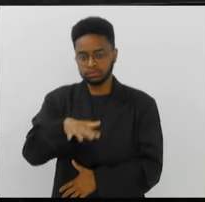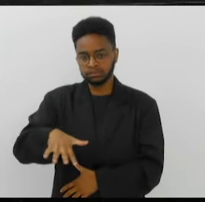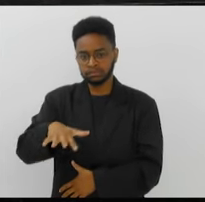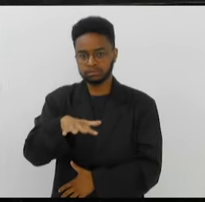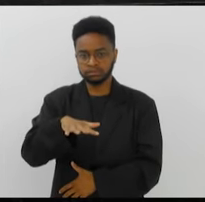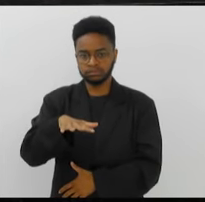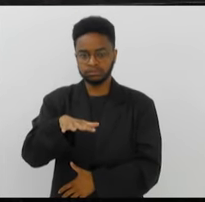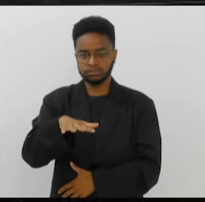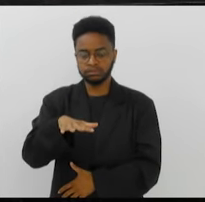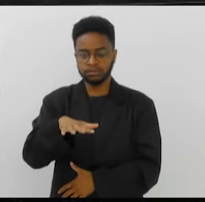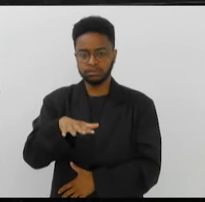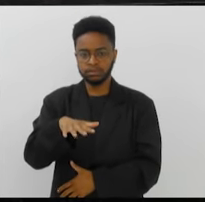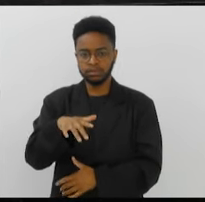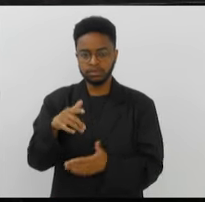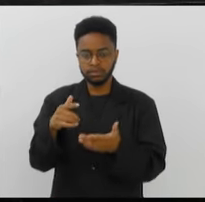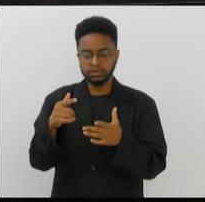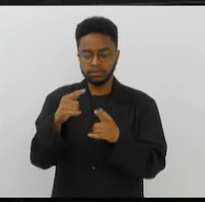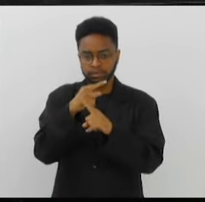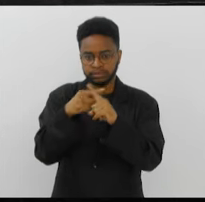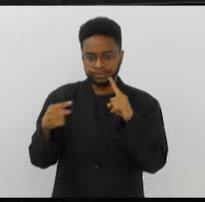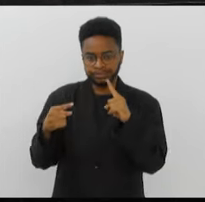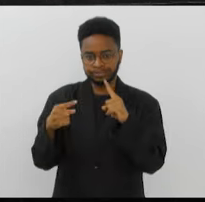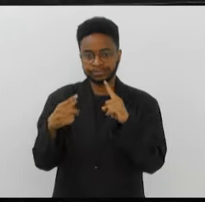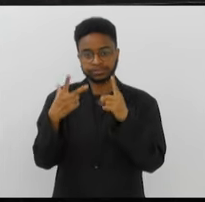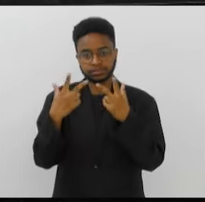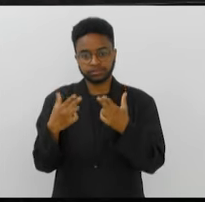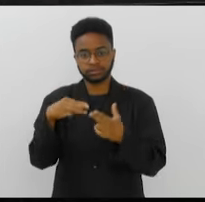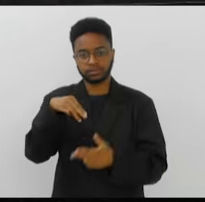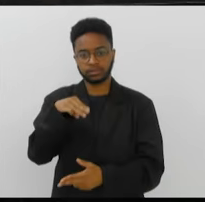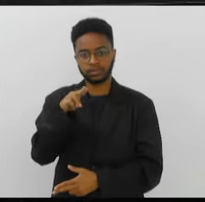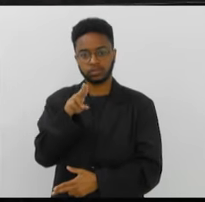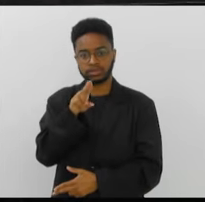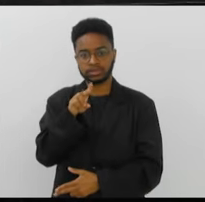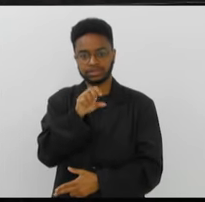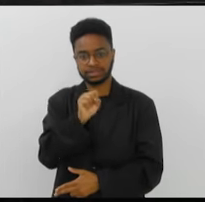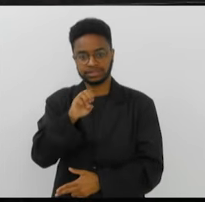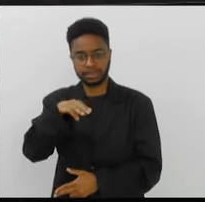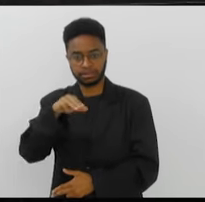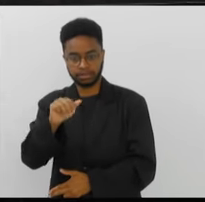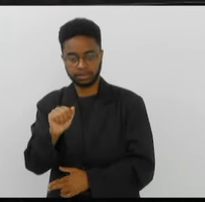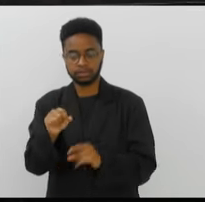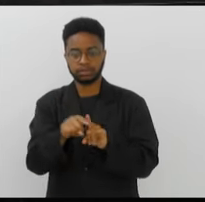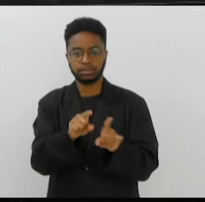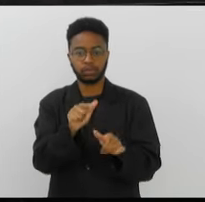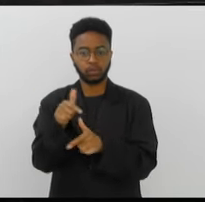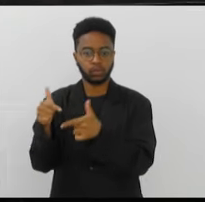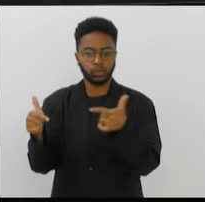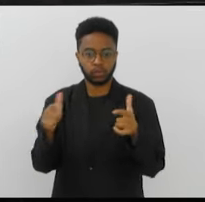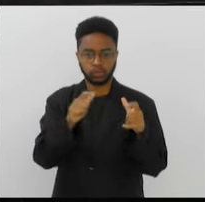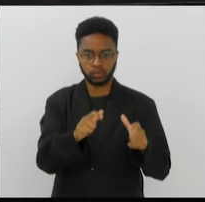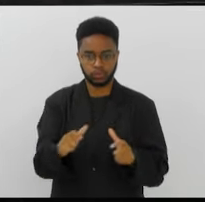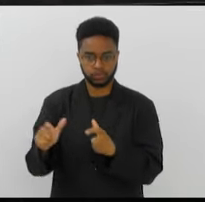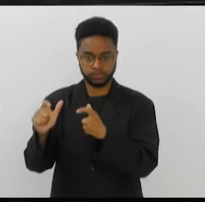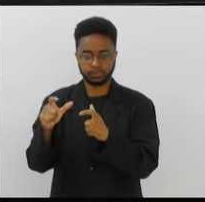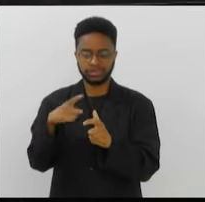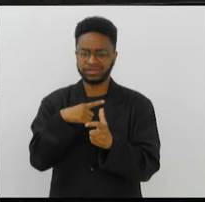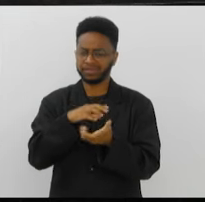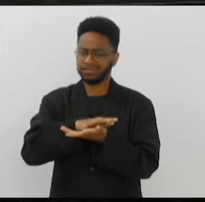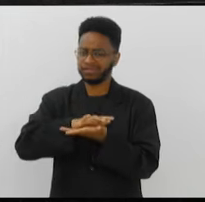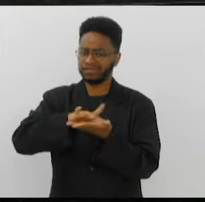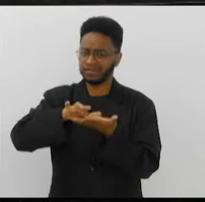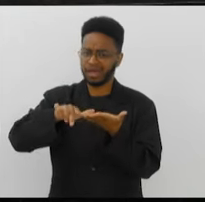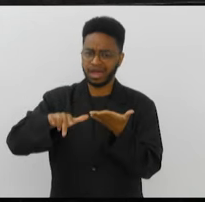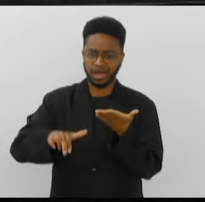litigiosa como a Muzema e nas outras outras centenas